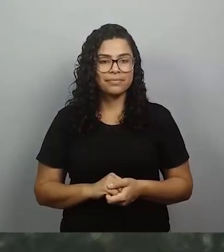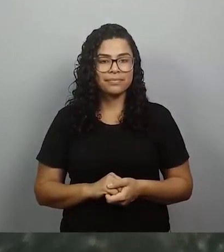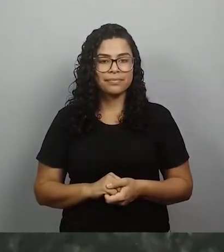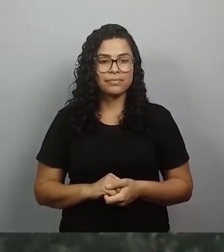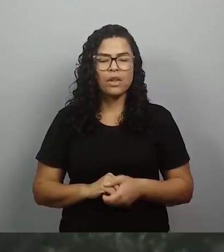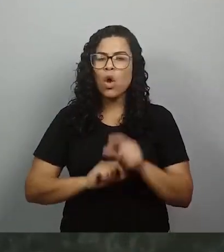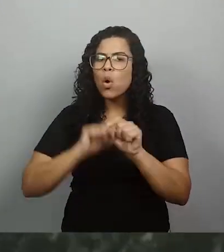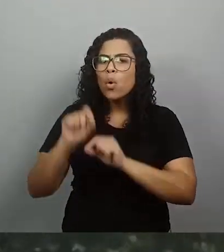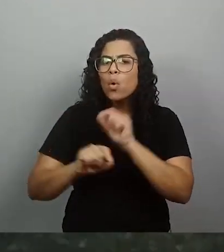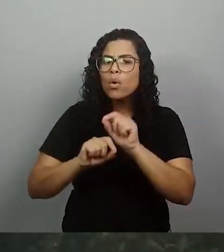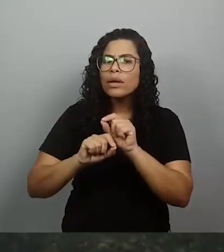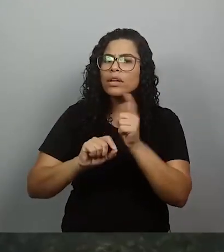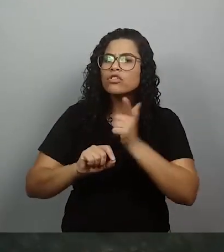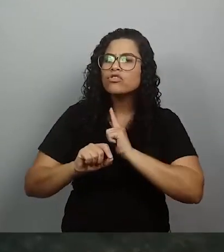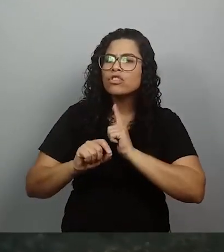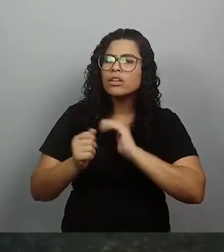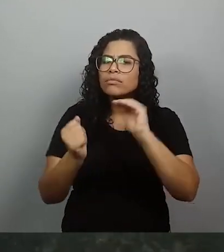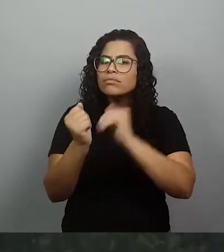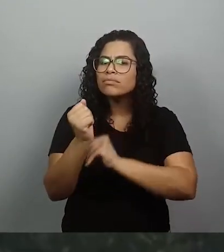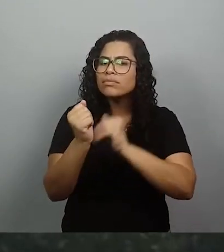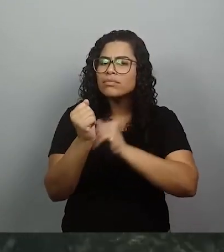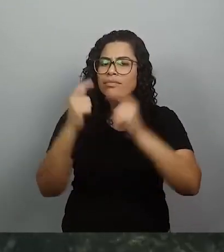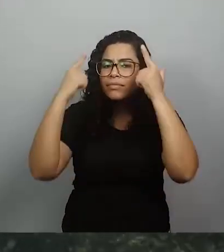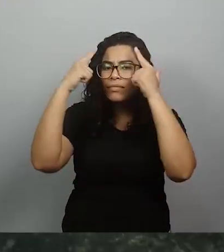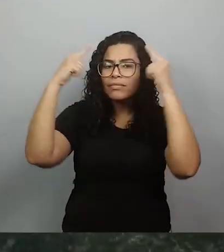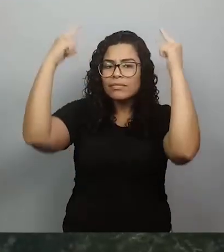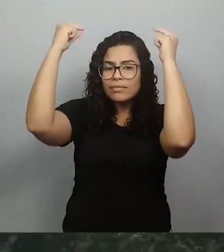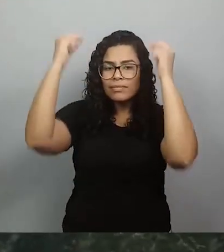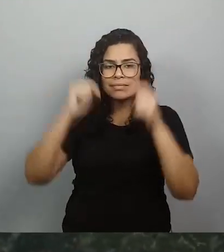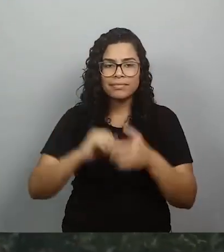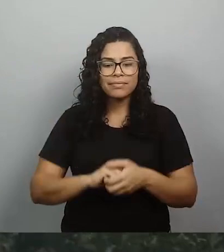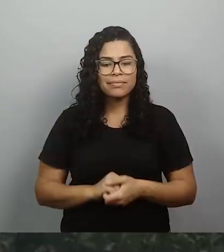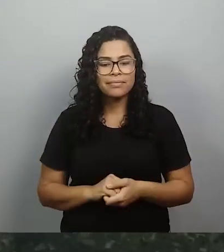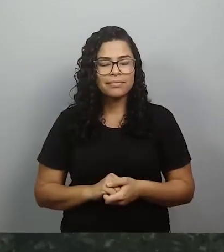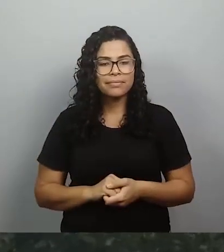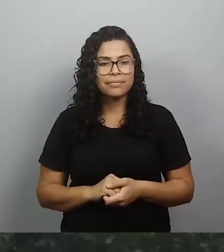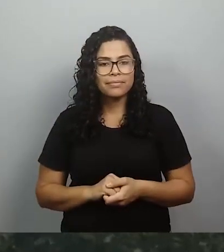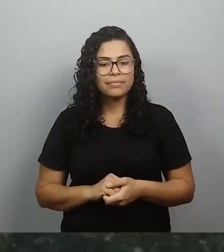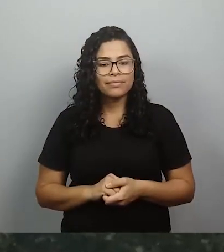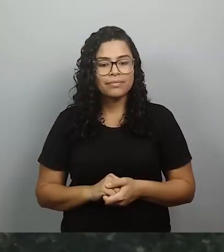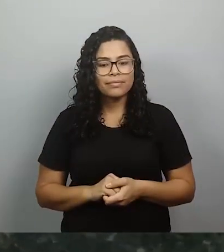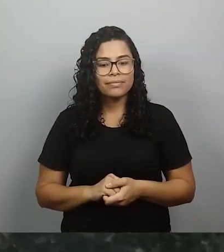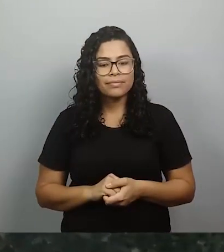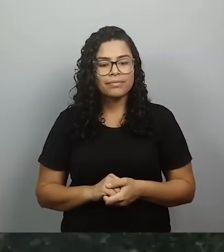Duende. E o que tinha no enigma do duende? Floresta e monstro.